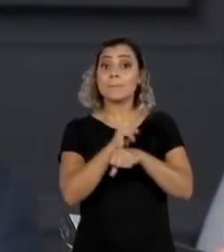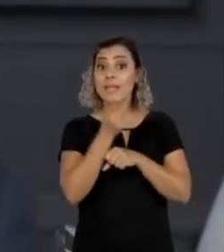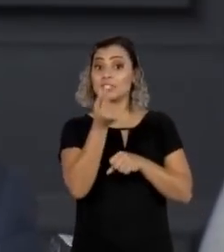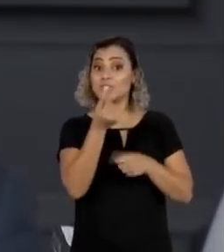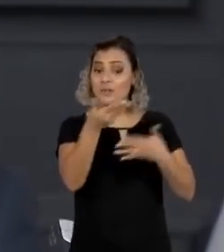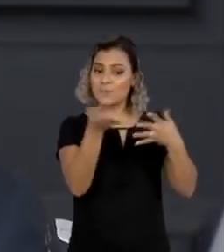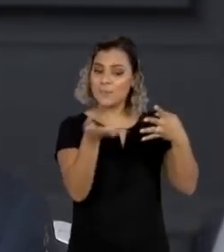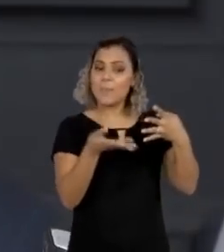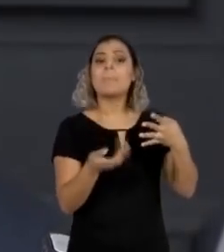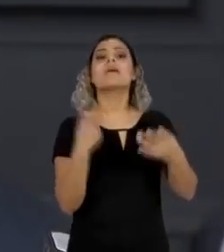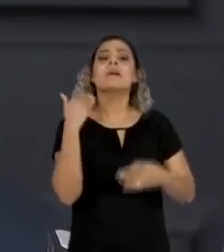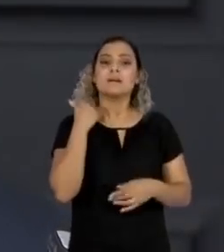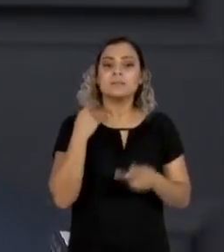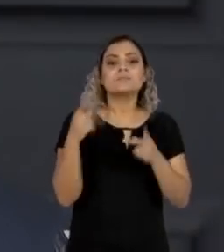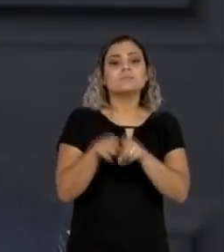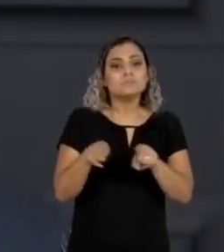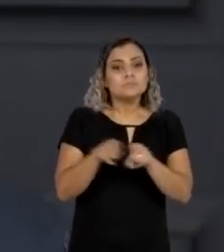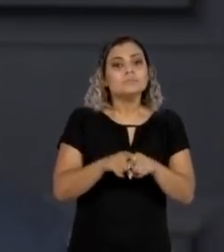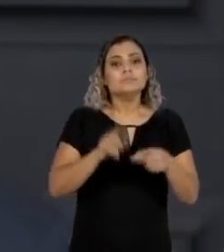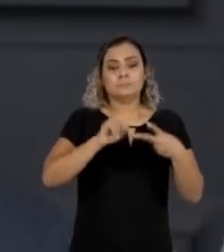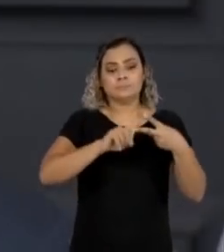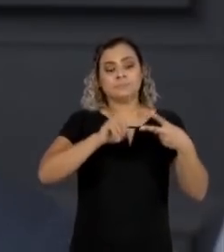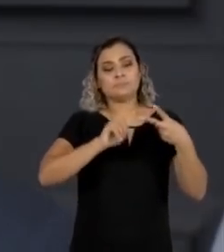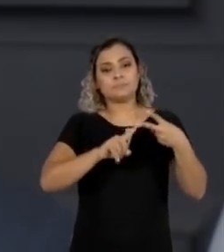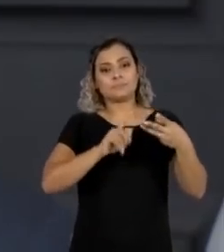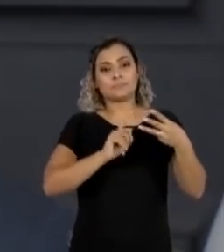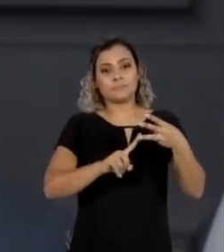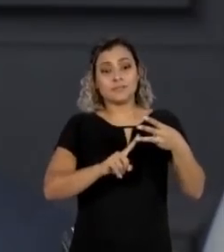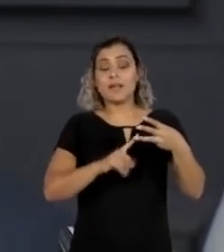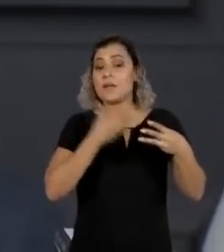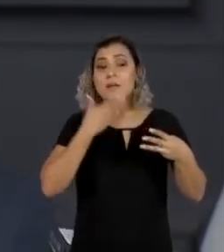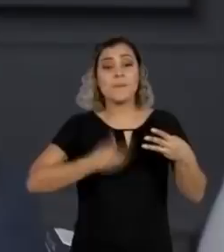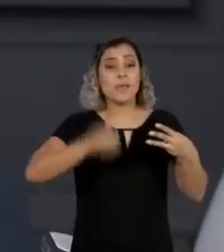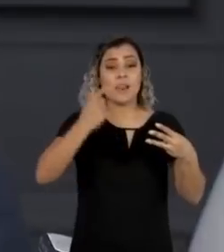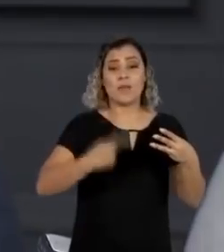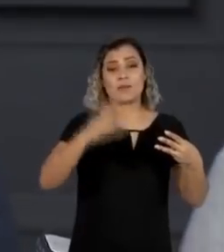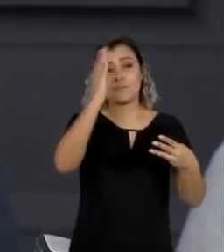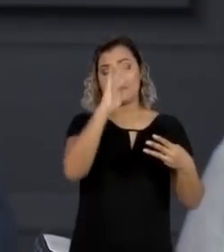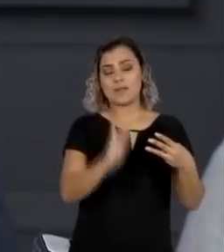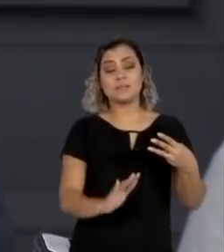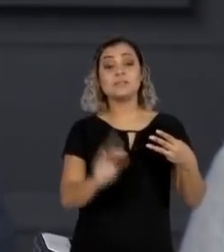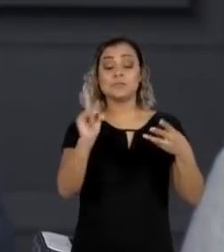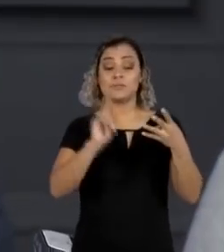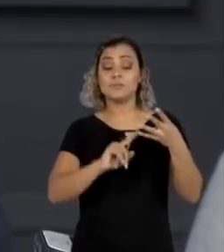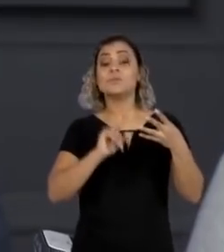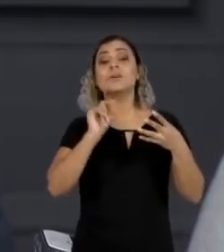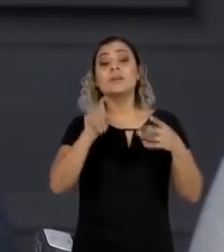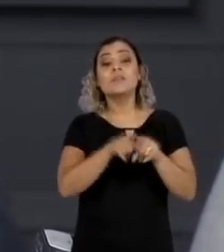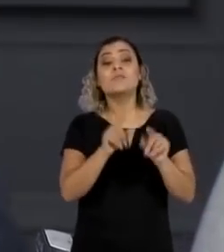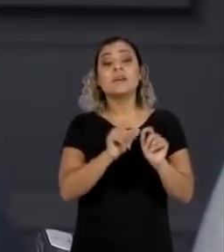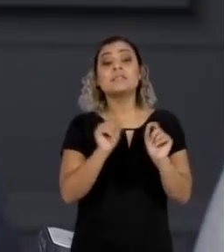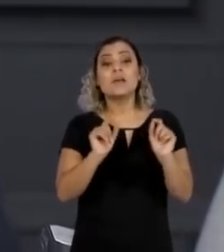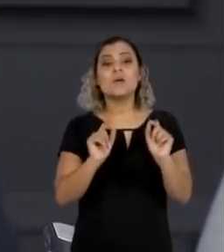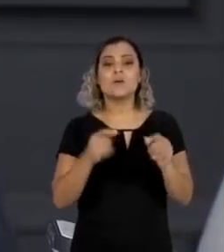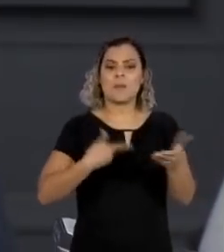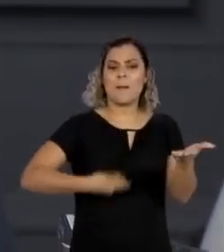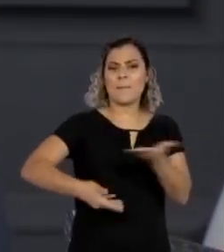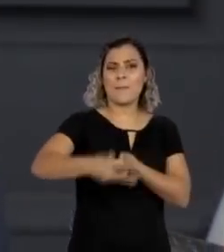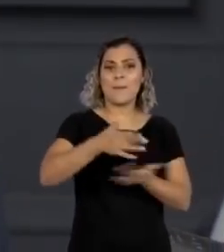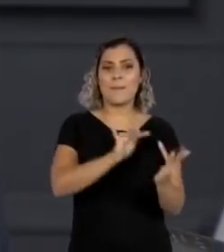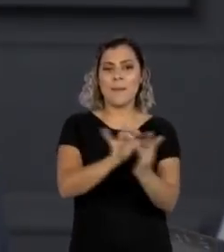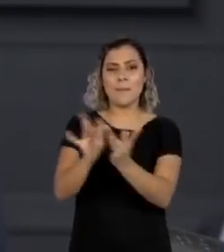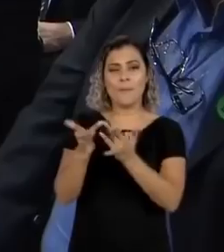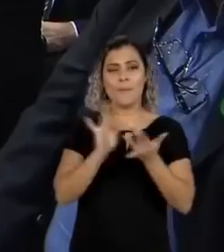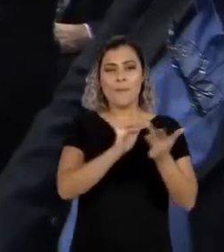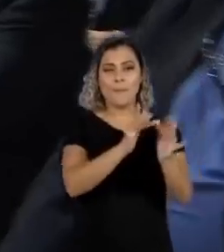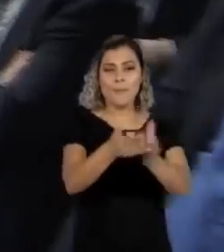todo esse negócio, esse setor, que é o maior negócio do Brasil, para que eles possam, então, fazer um grande showcase.